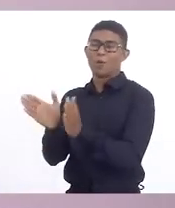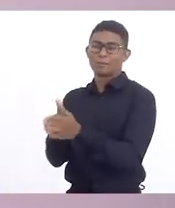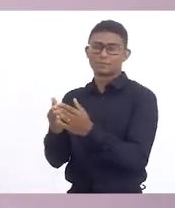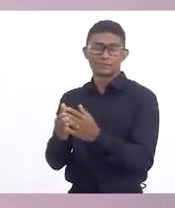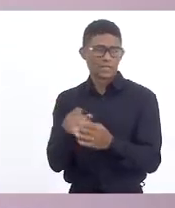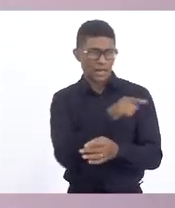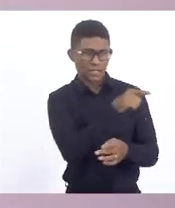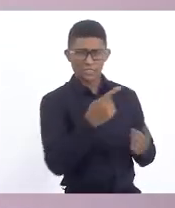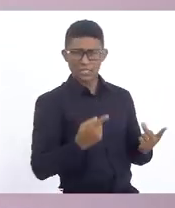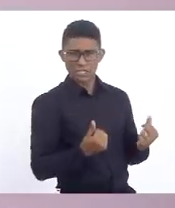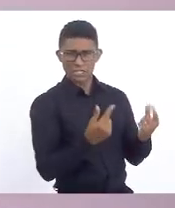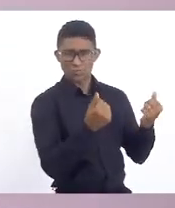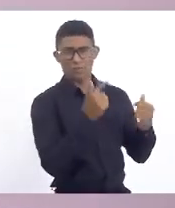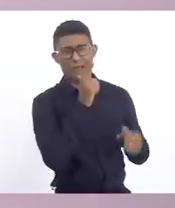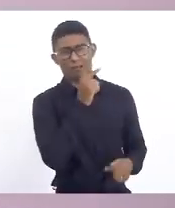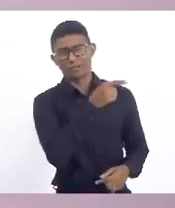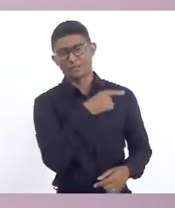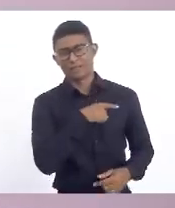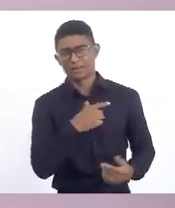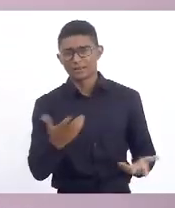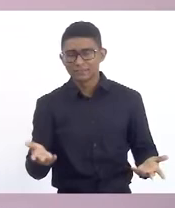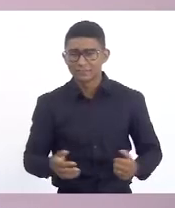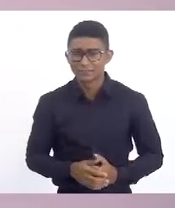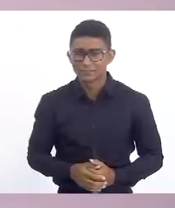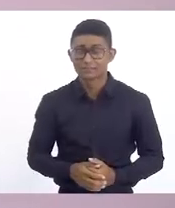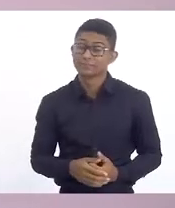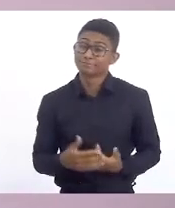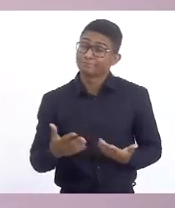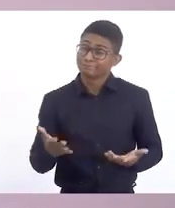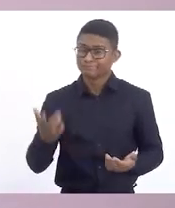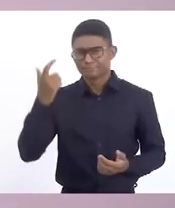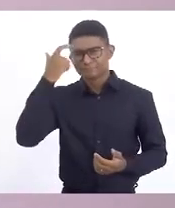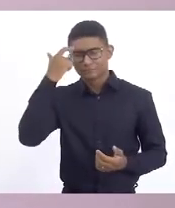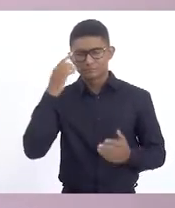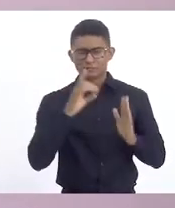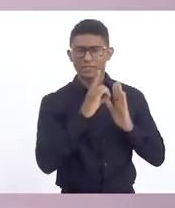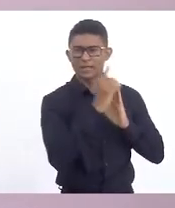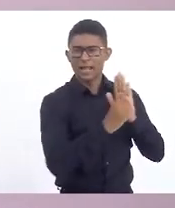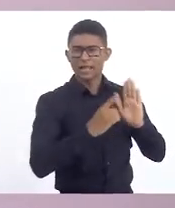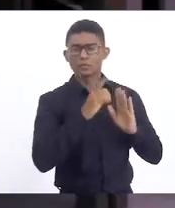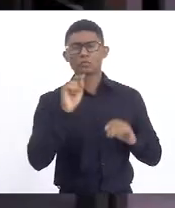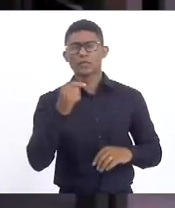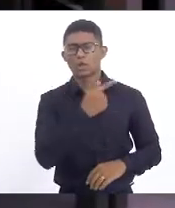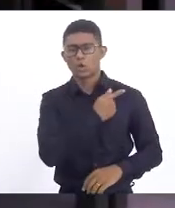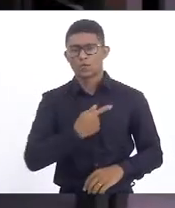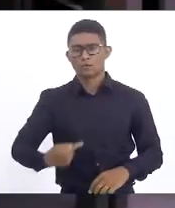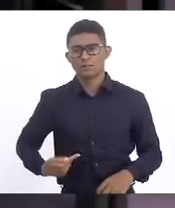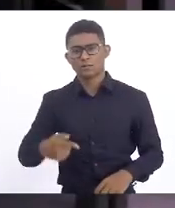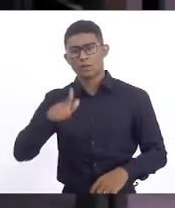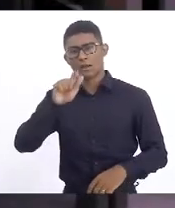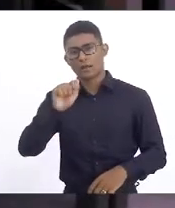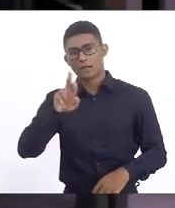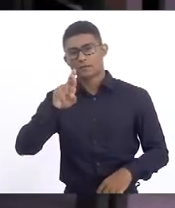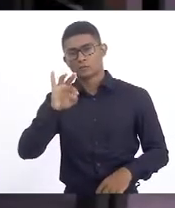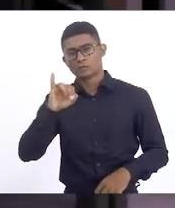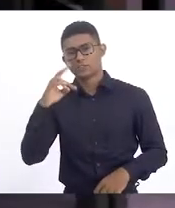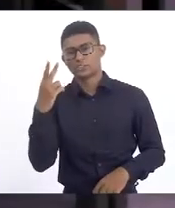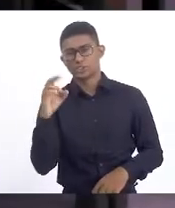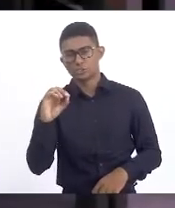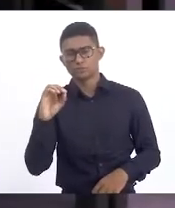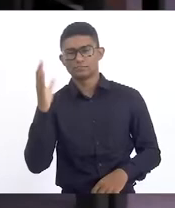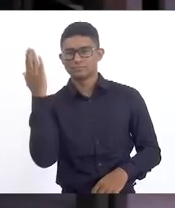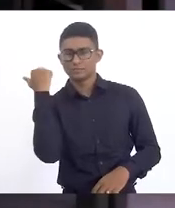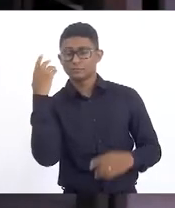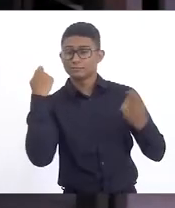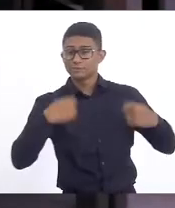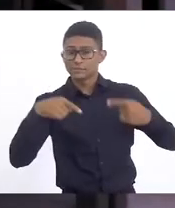tarifa social, o Valdec, é um decreto do governo Garotinho. Nós temos que mudar isso através de um projeto de lei, aprovarmos aqui na casa